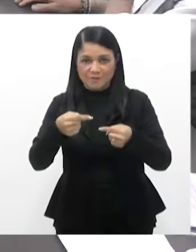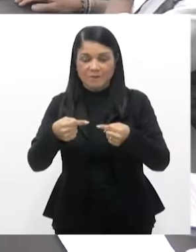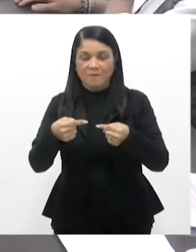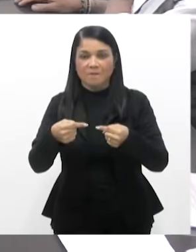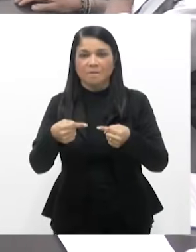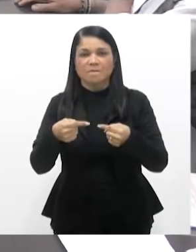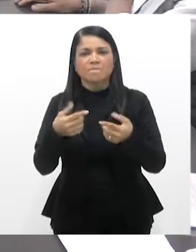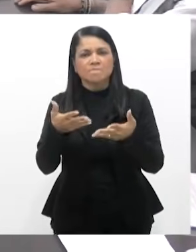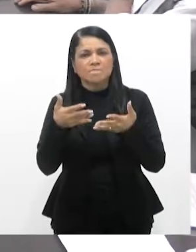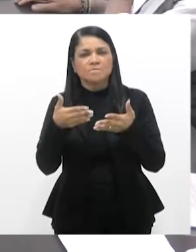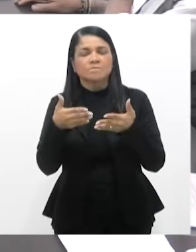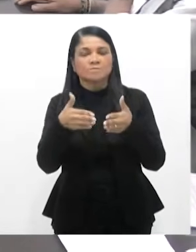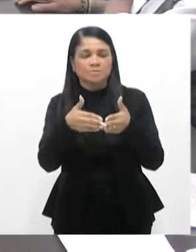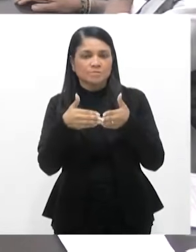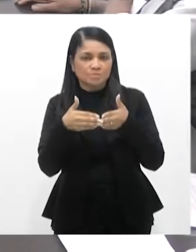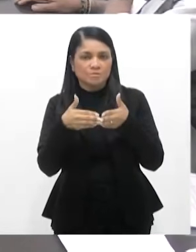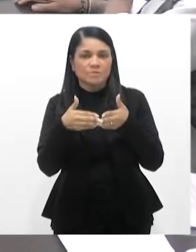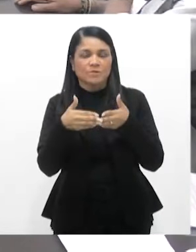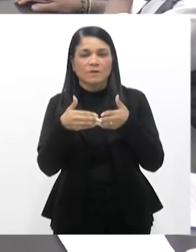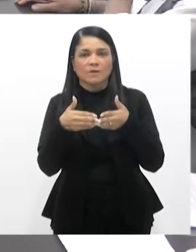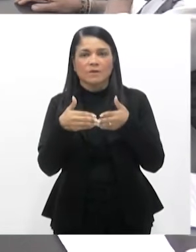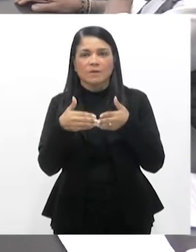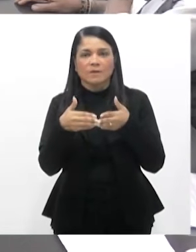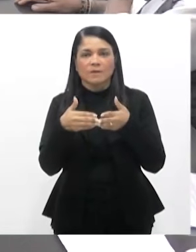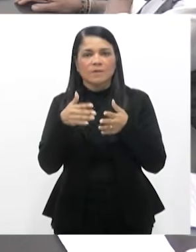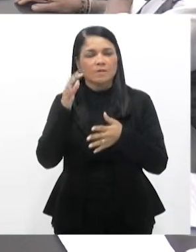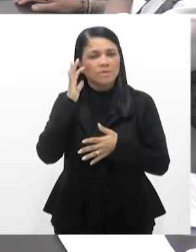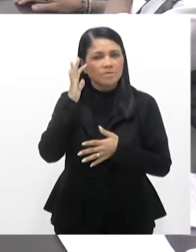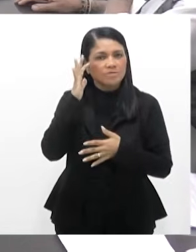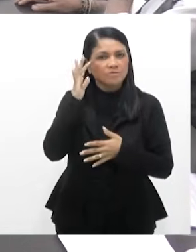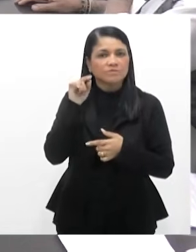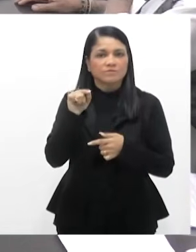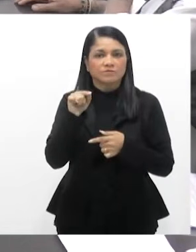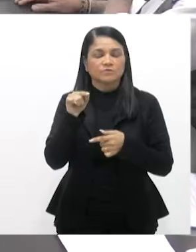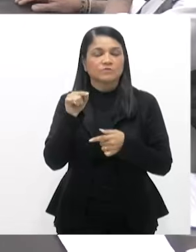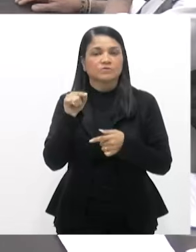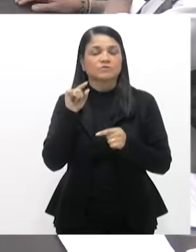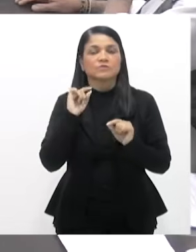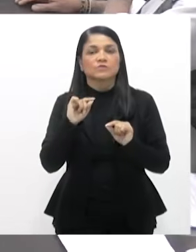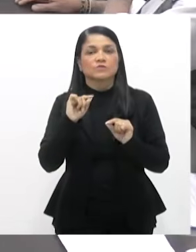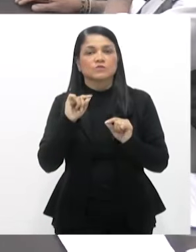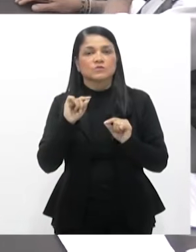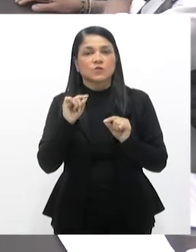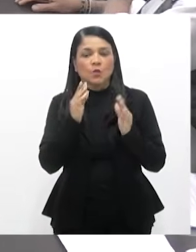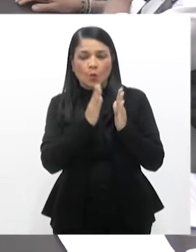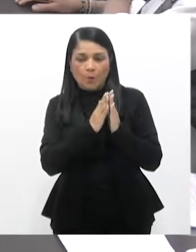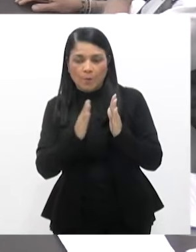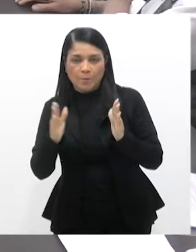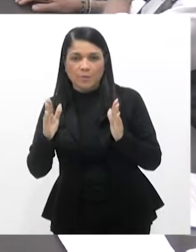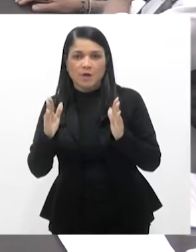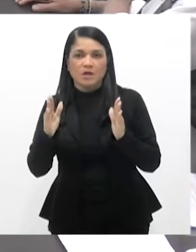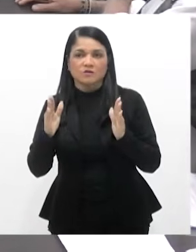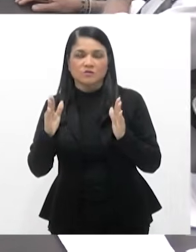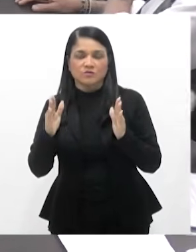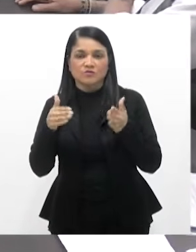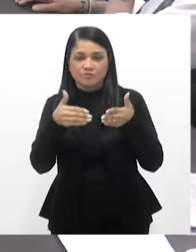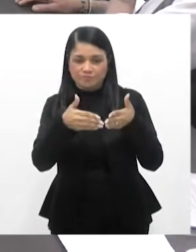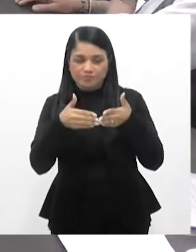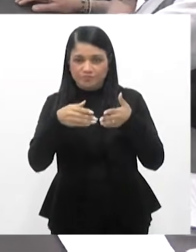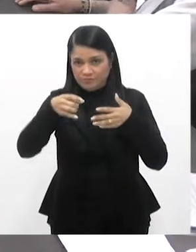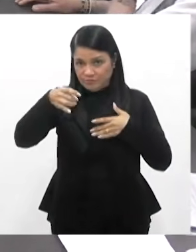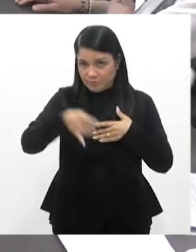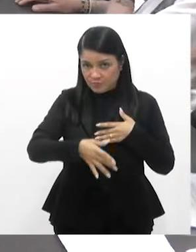E eu quero pedir licença para fazer uma reflexão mais ampla sobre o prazo de